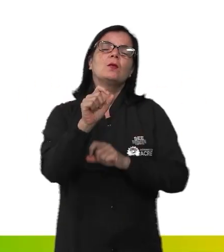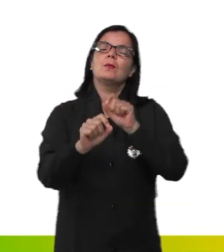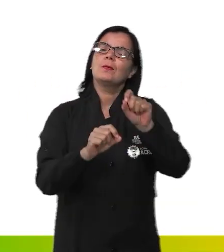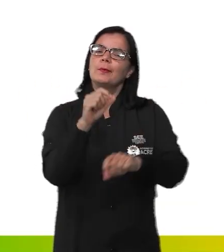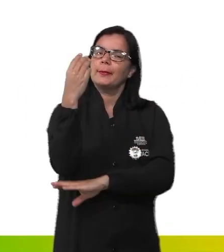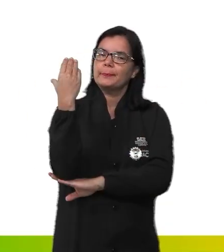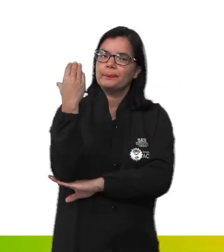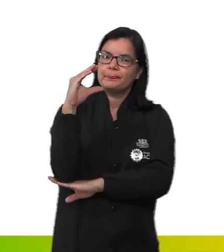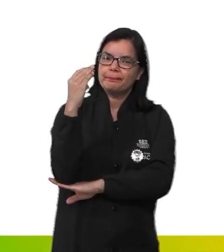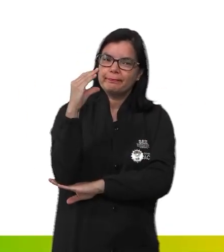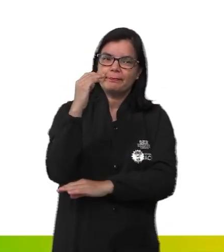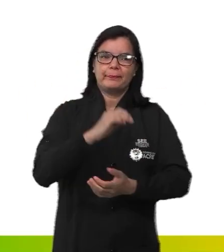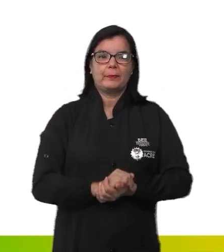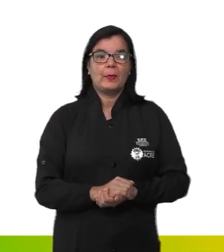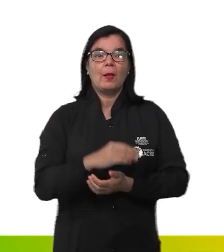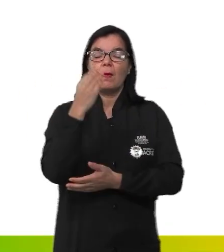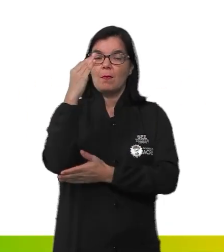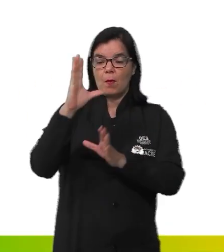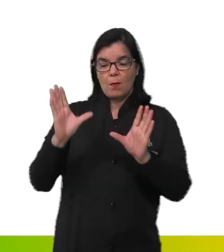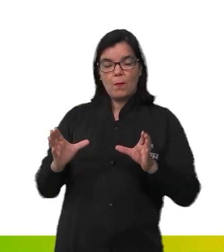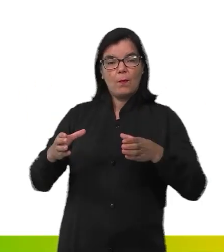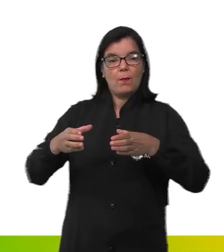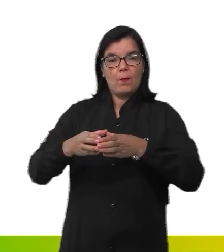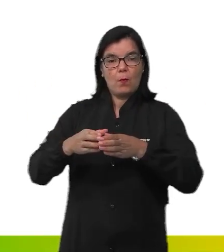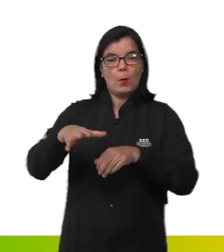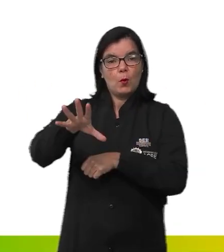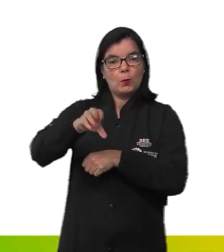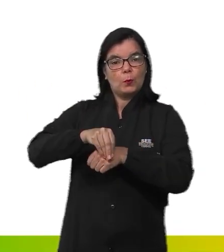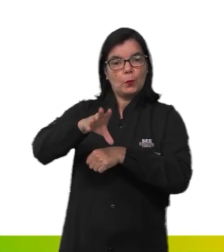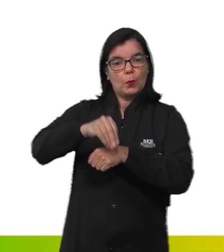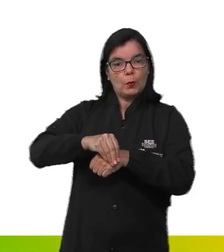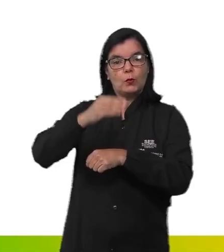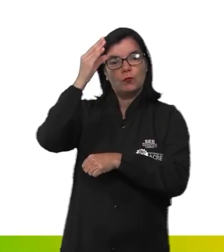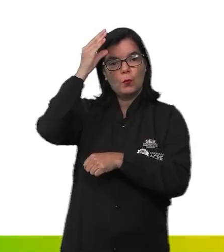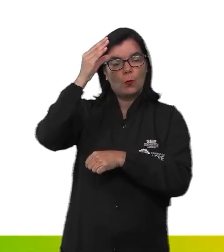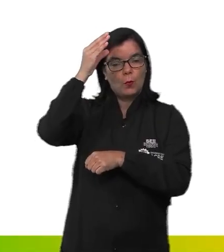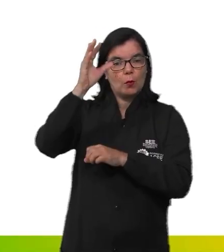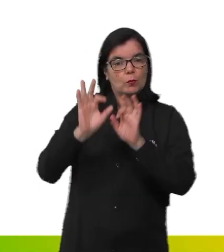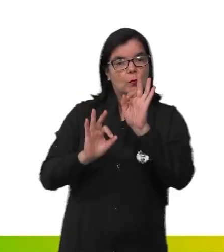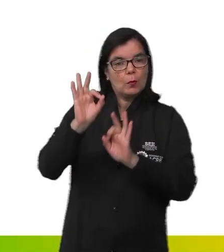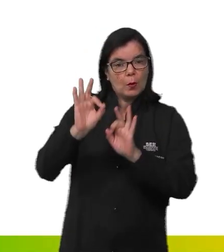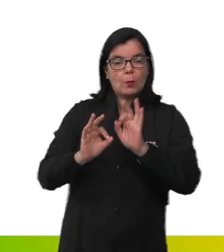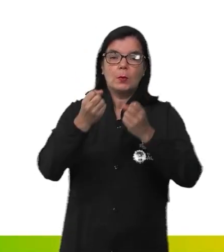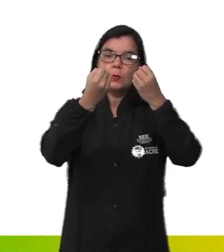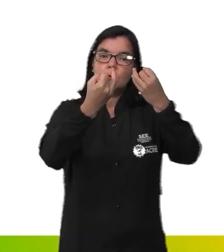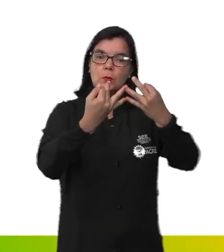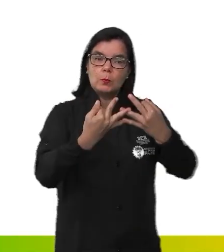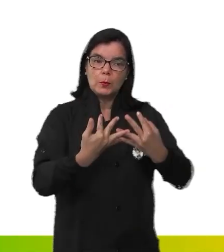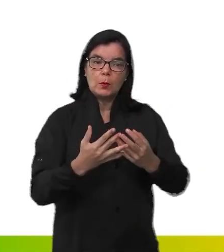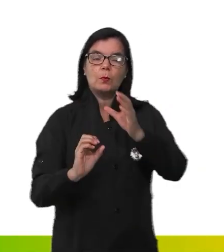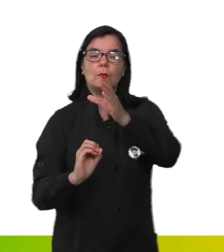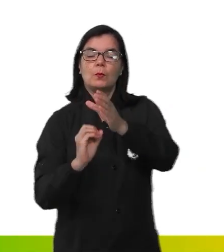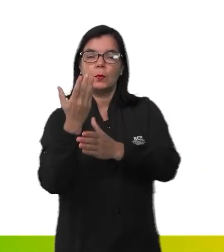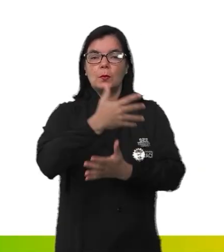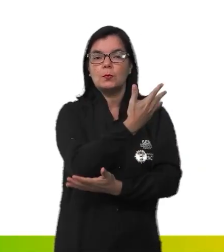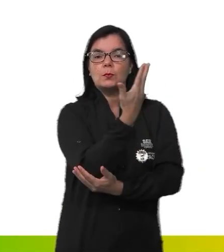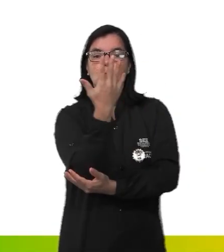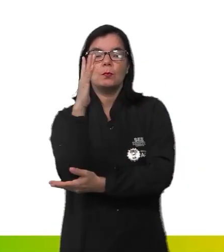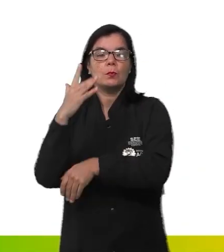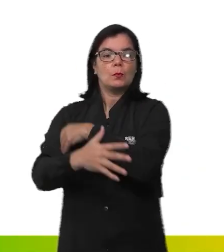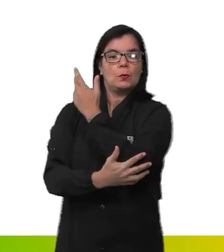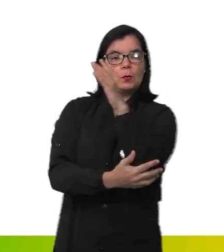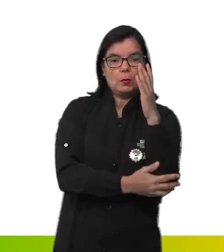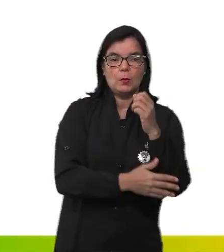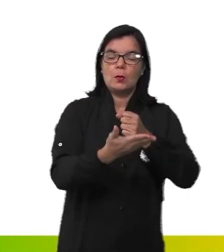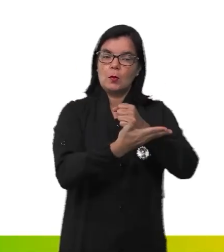que é a ciência? A ciência é um conjunto de conhecimentos organizados que busca explicar os fenômenos da natureza. Ela